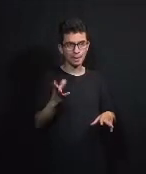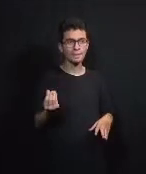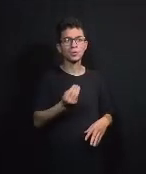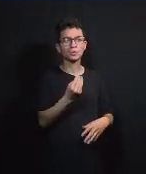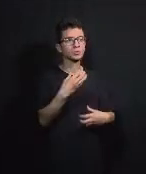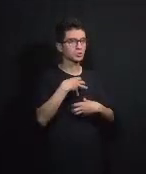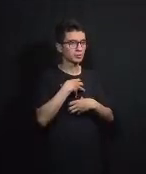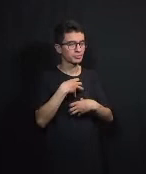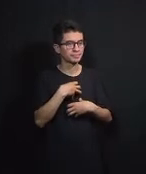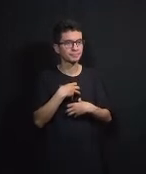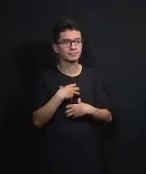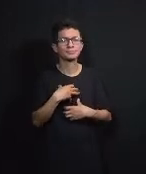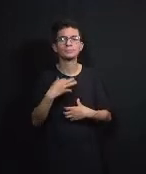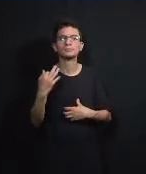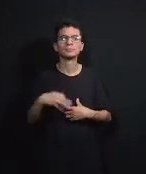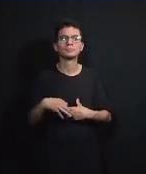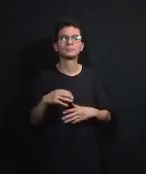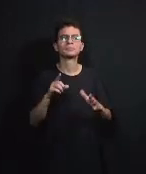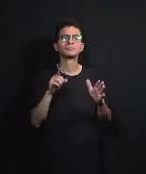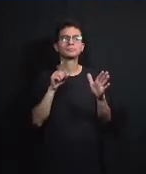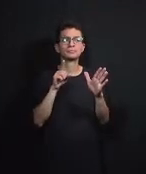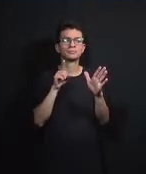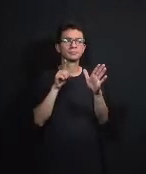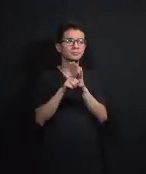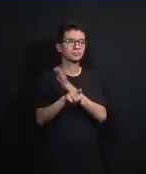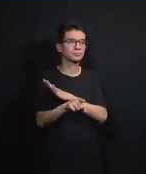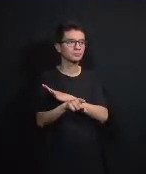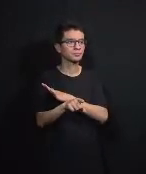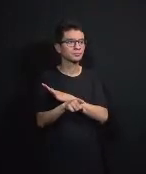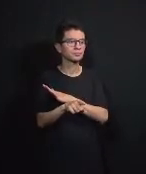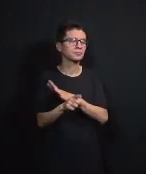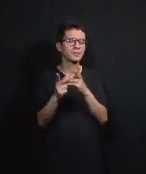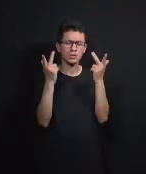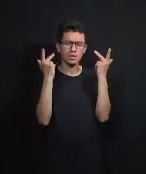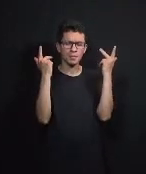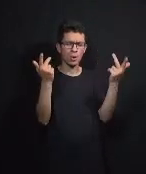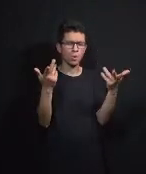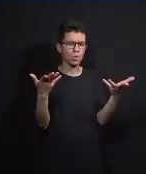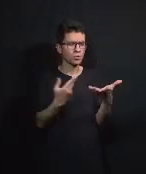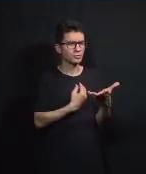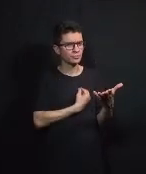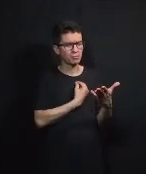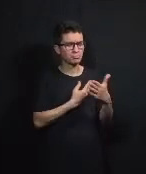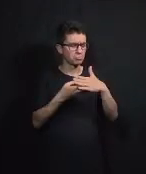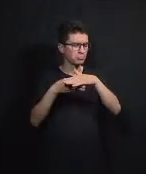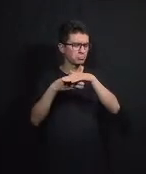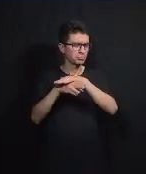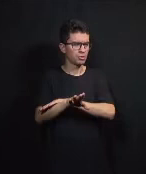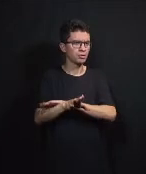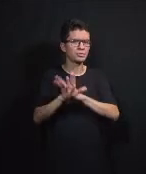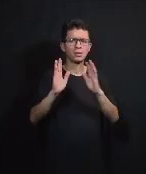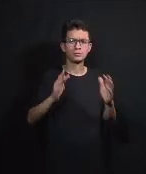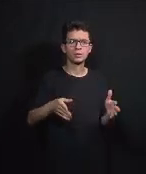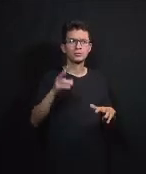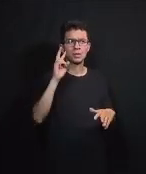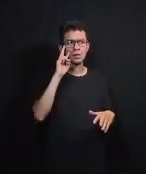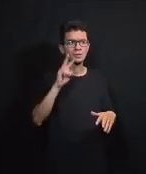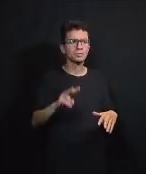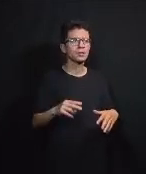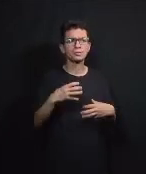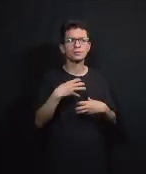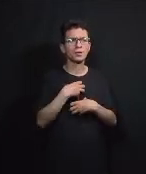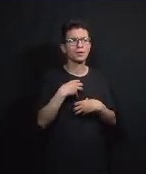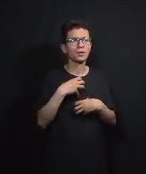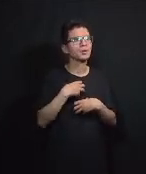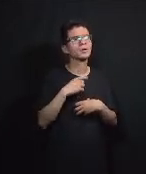de populismo, ele é o novo normal com o qual devemos nos acostumar ou enxergar sinais de